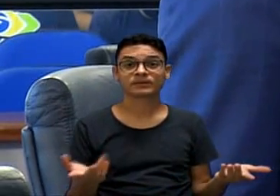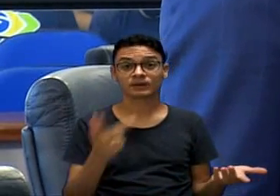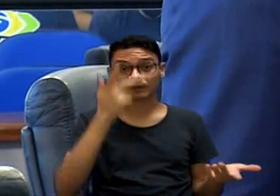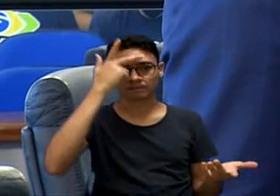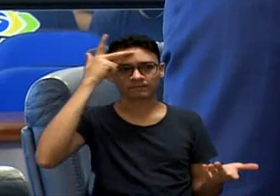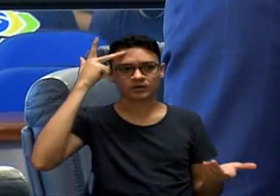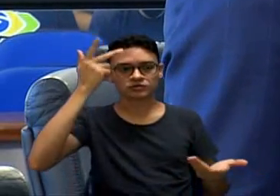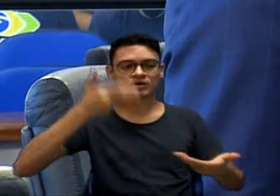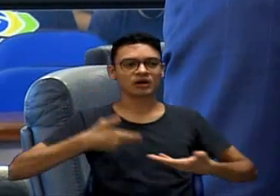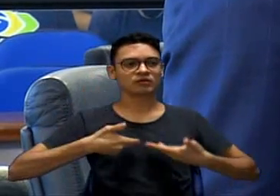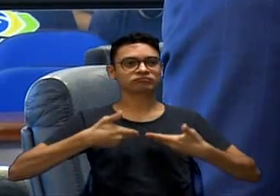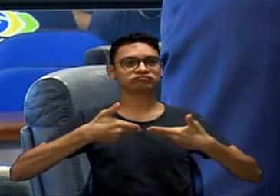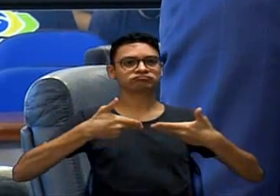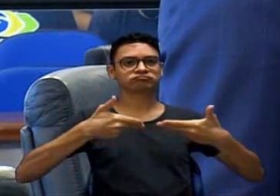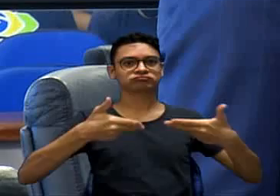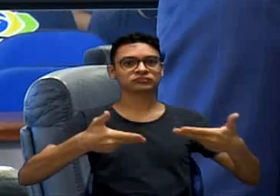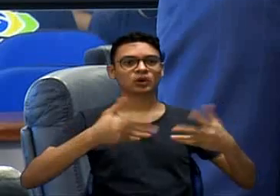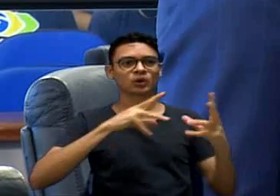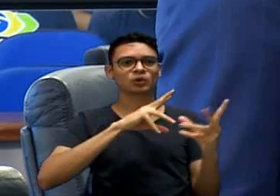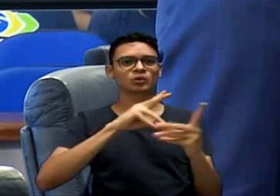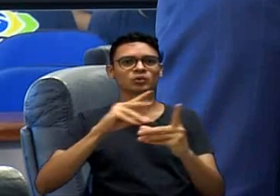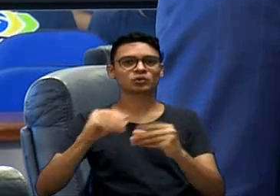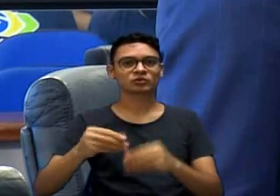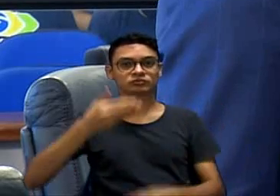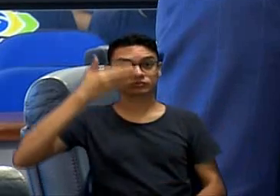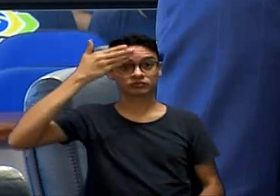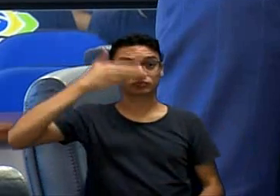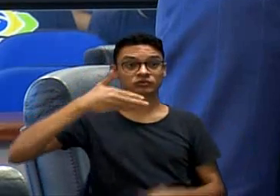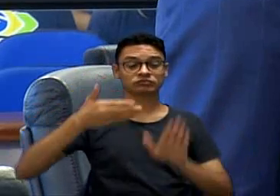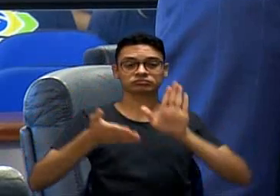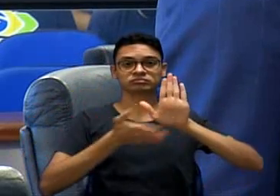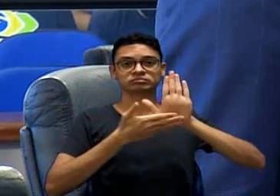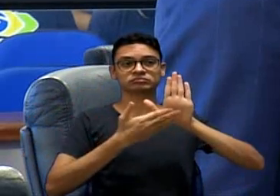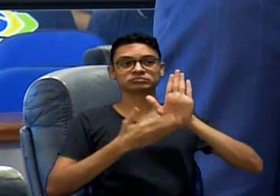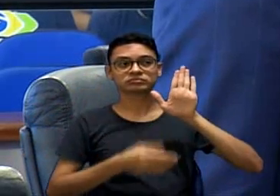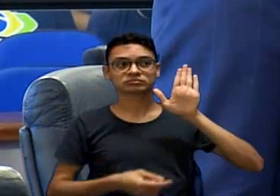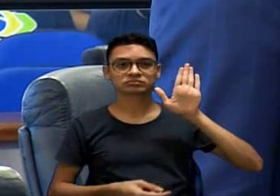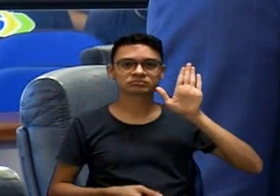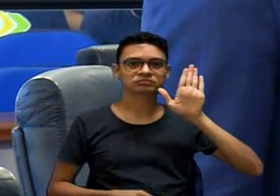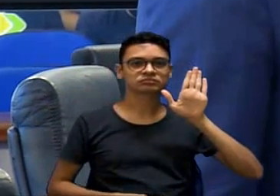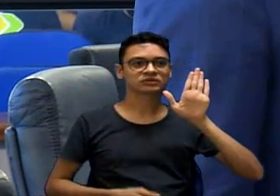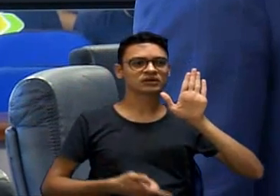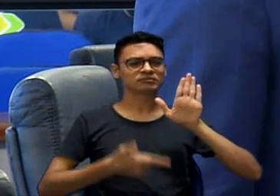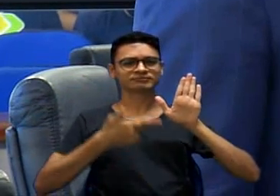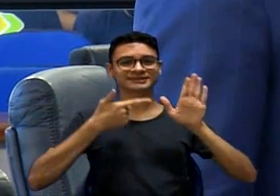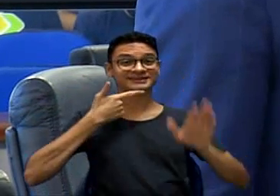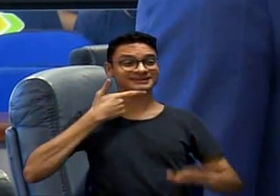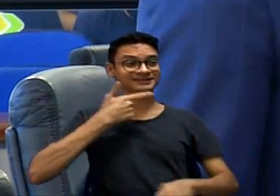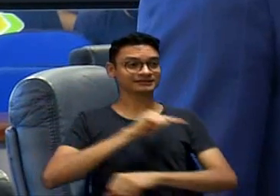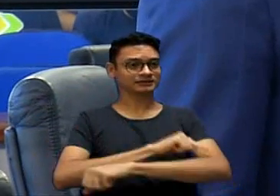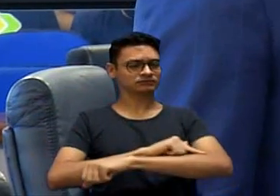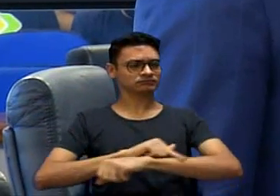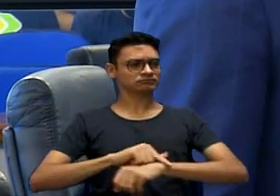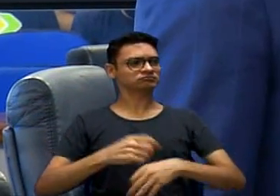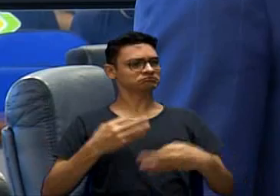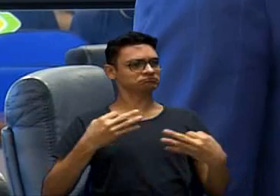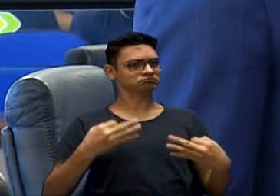recepção, quando todos mostram o rosto, uma educação plena, que eu até me